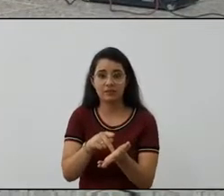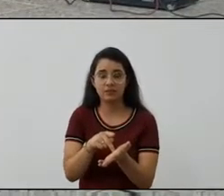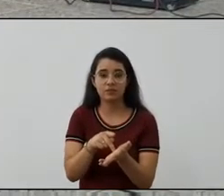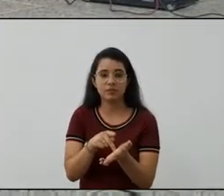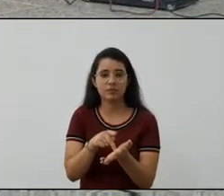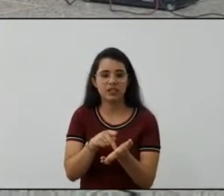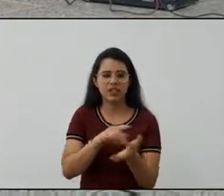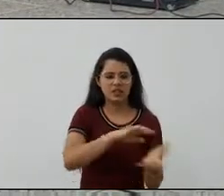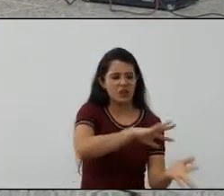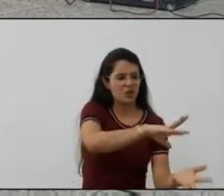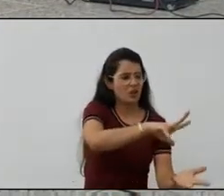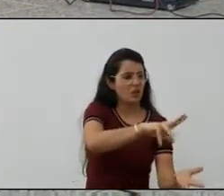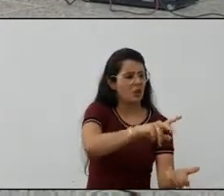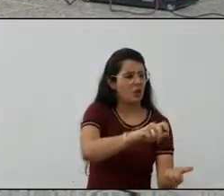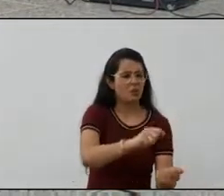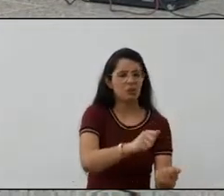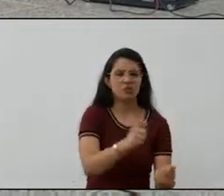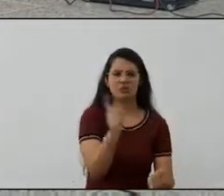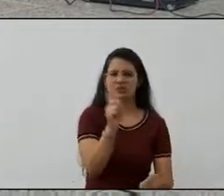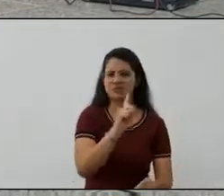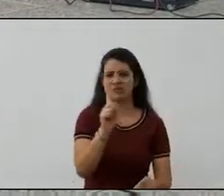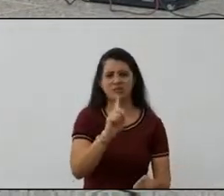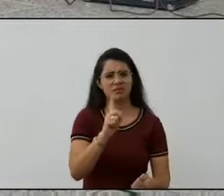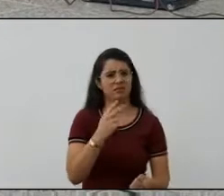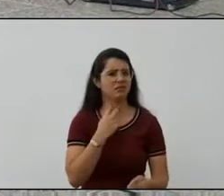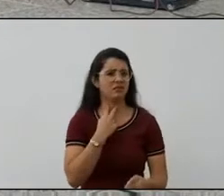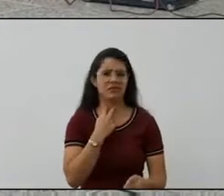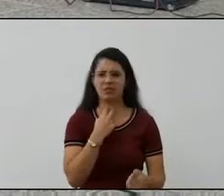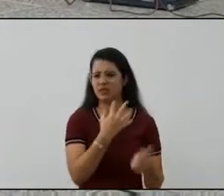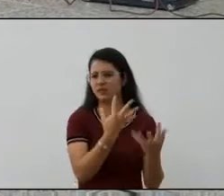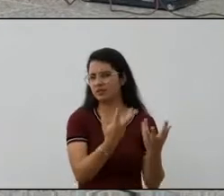O mundo não pode receber,